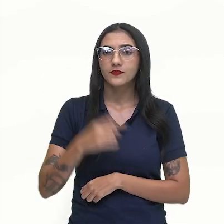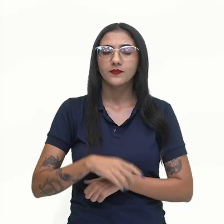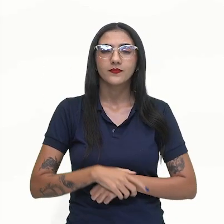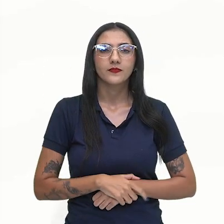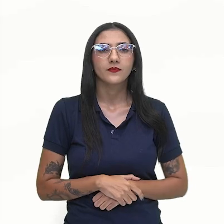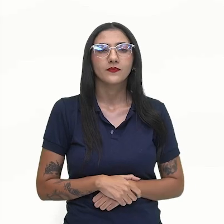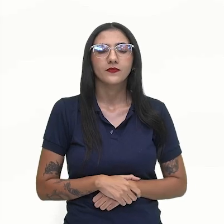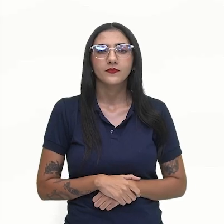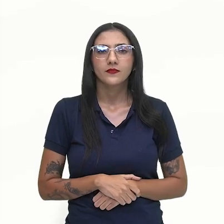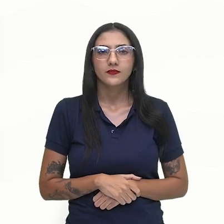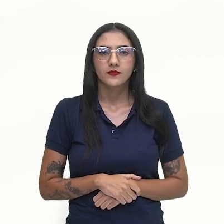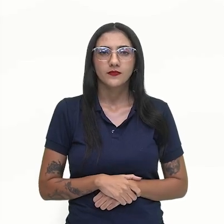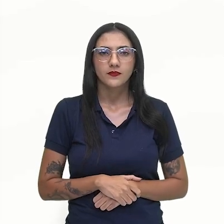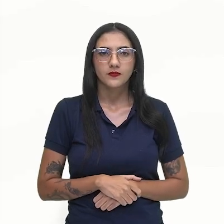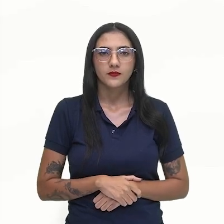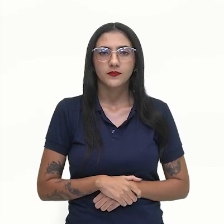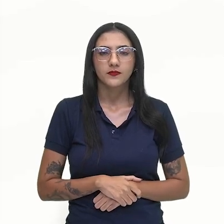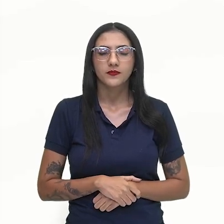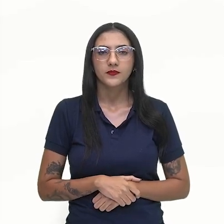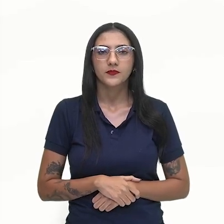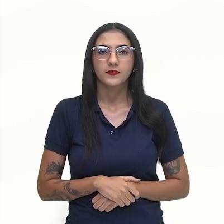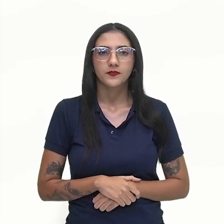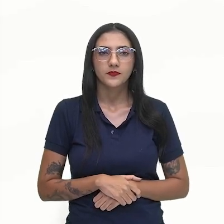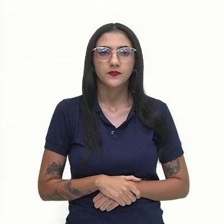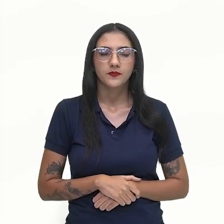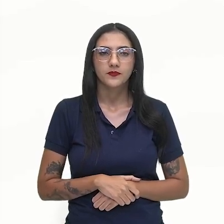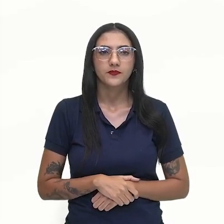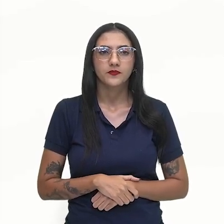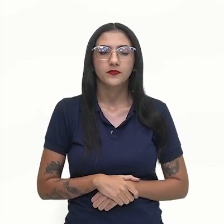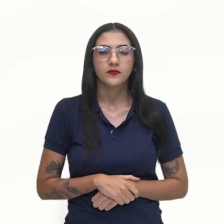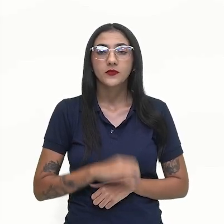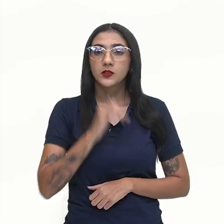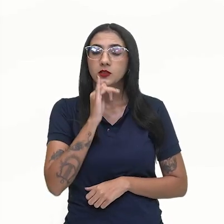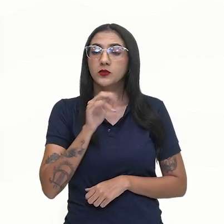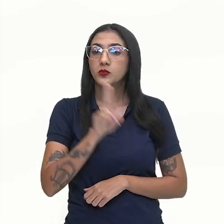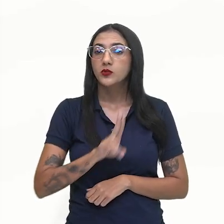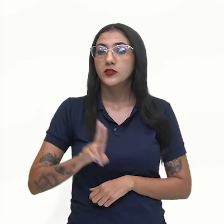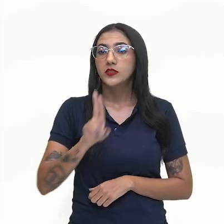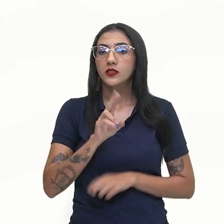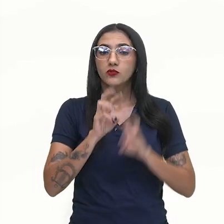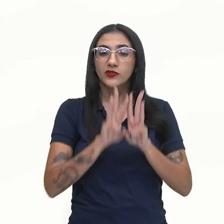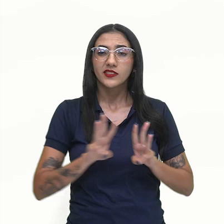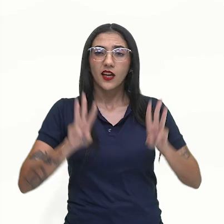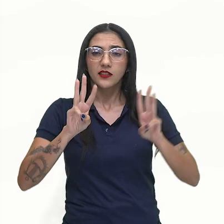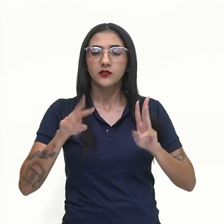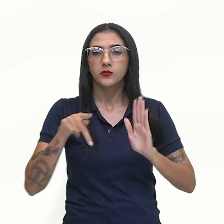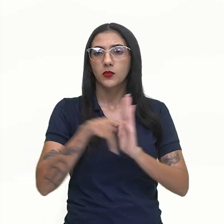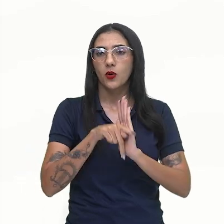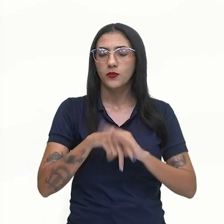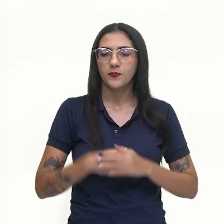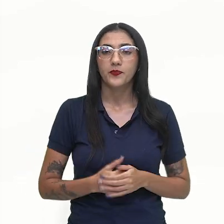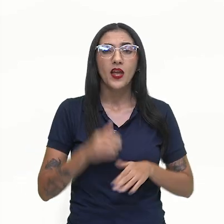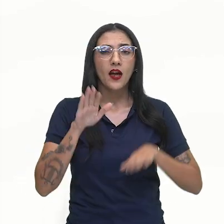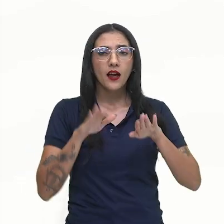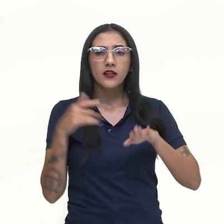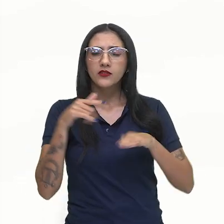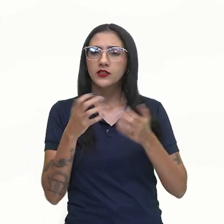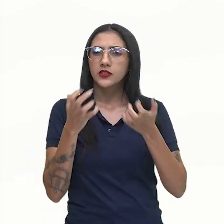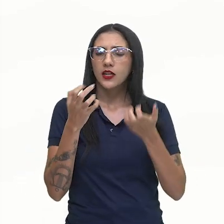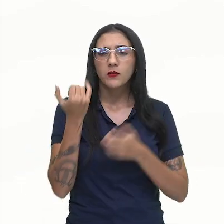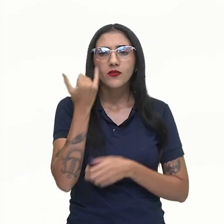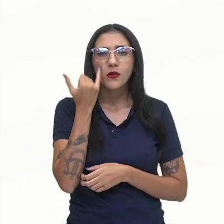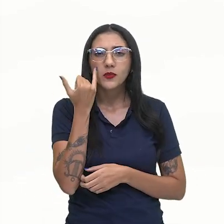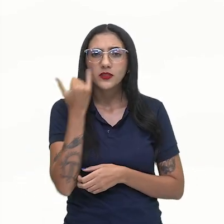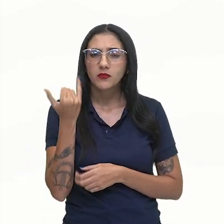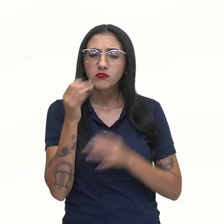Search with specific sites. Pesquisa com sites específicos. Às vezes você quer buscar uma determinada informação e